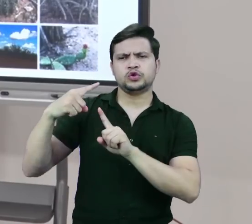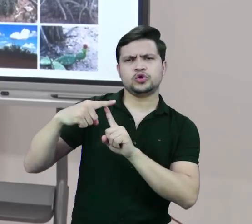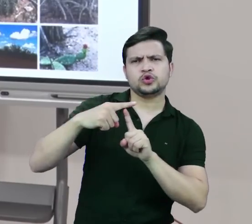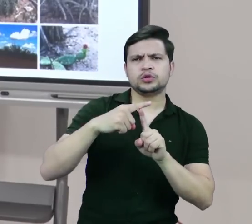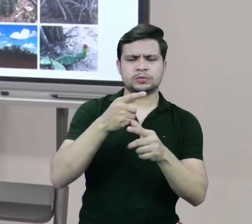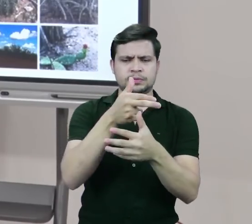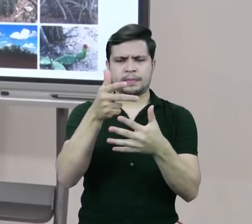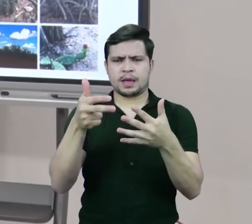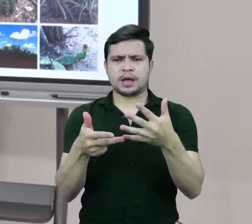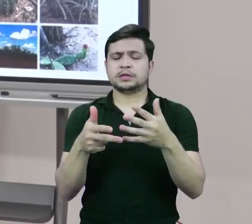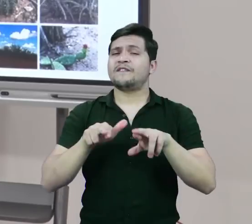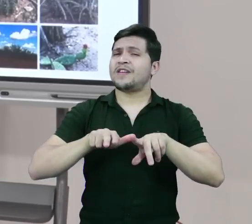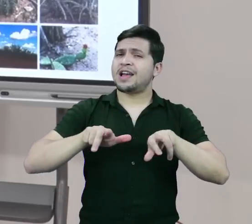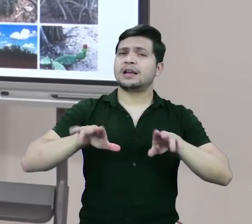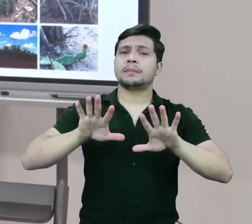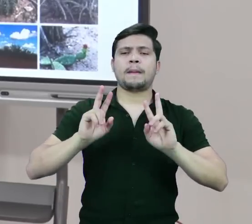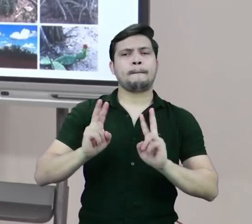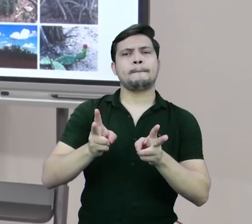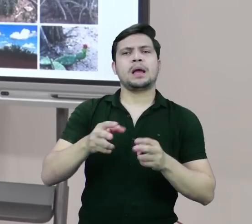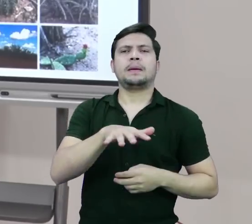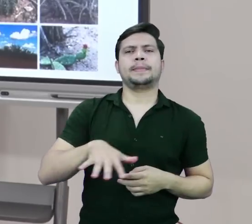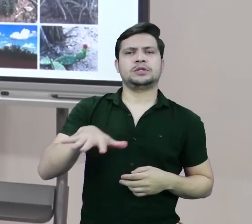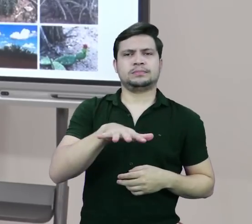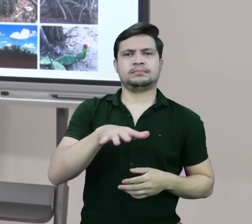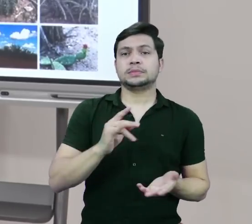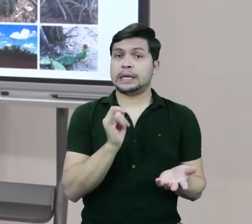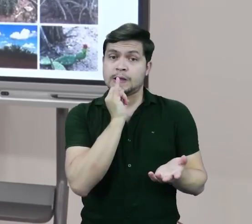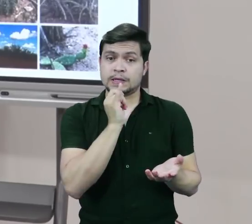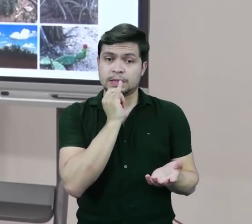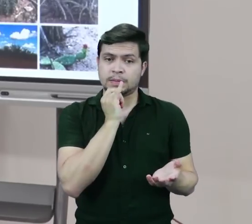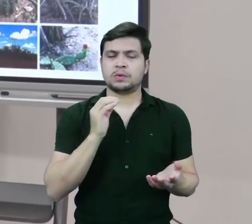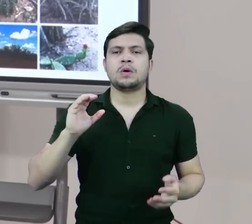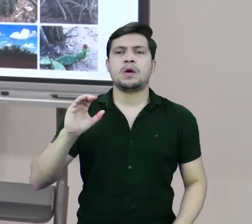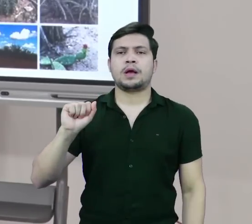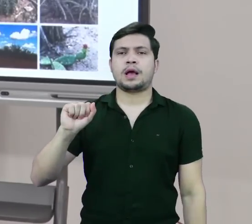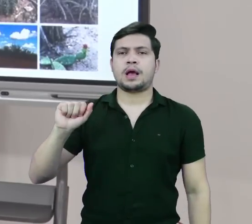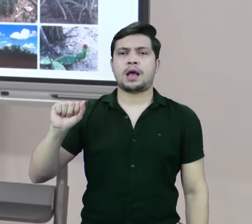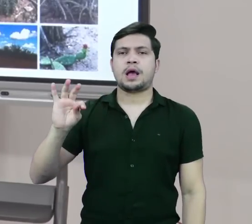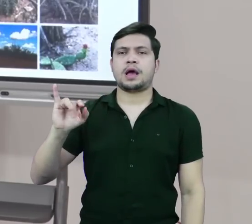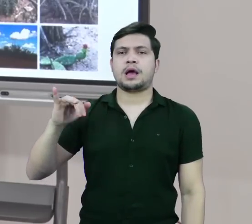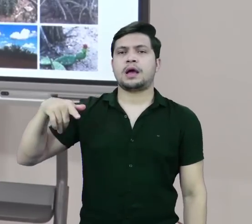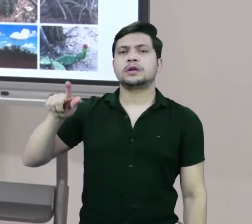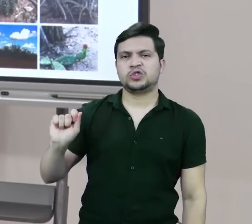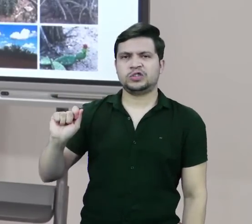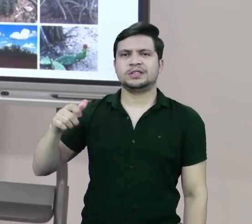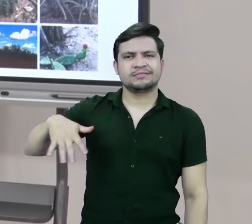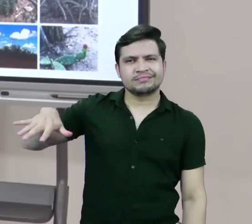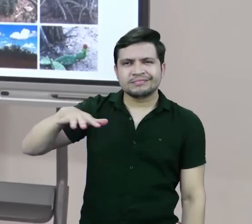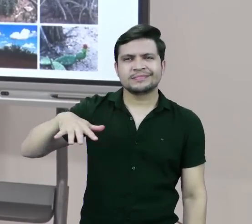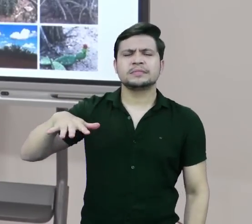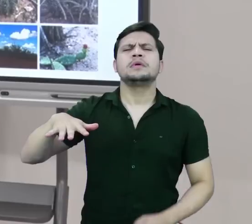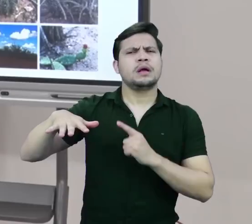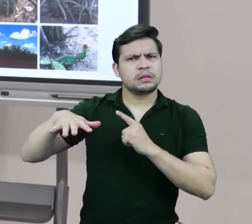diferentes espécies que vivem em uma mesma região. Por exemplo, o nosso bioma, né, tão querido, a Caatinga, ela vai